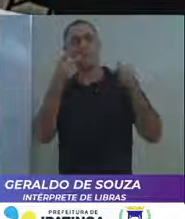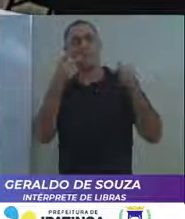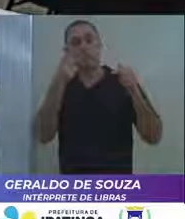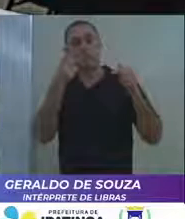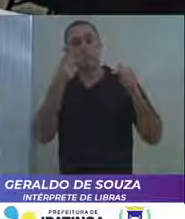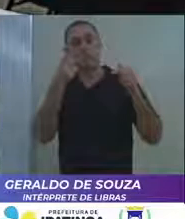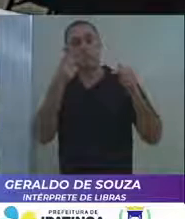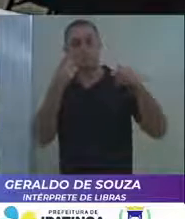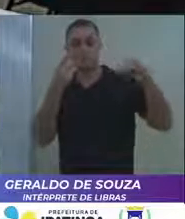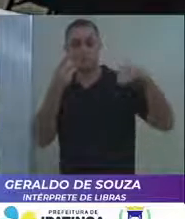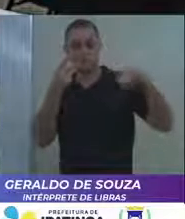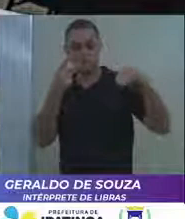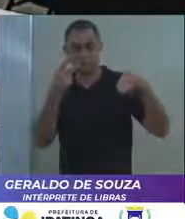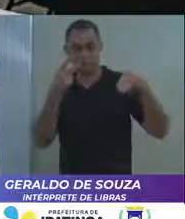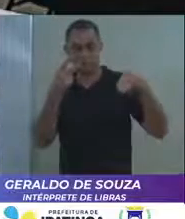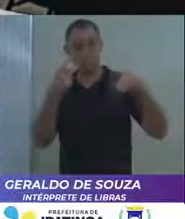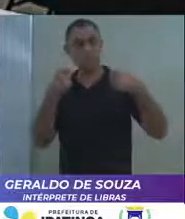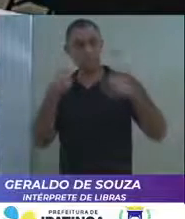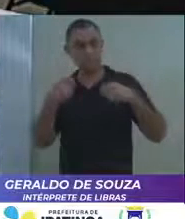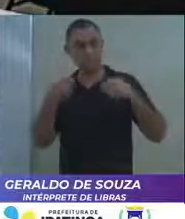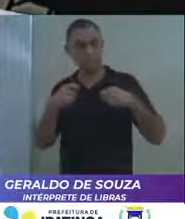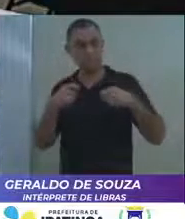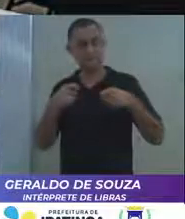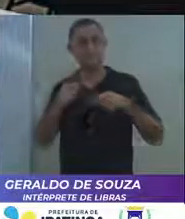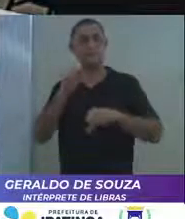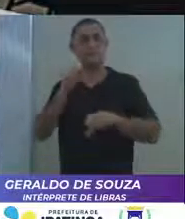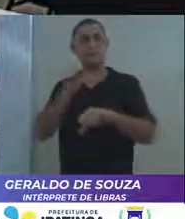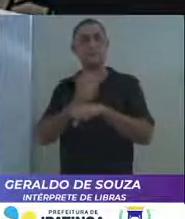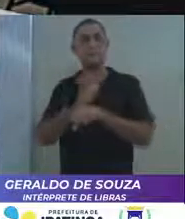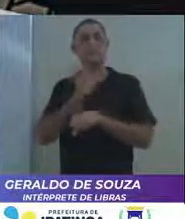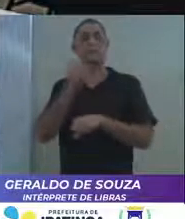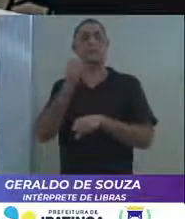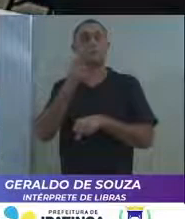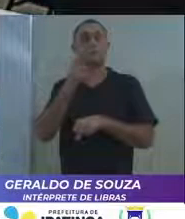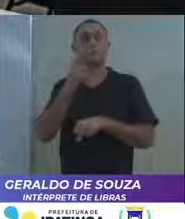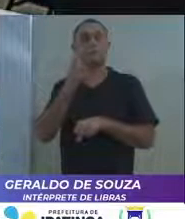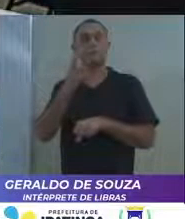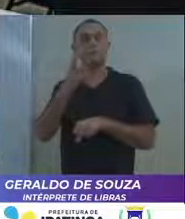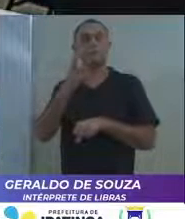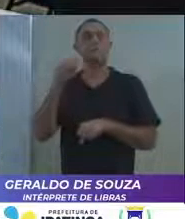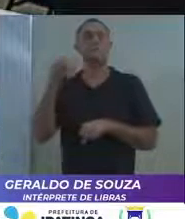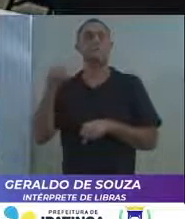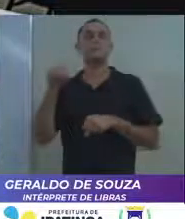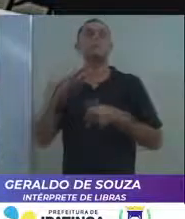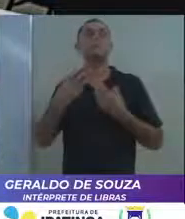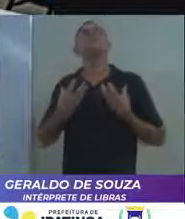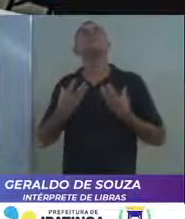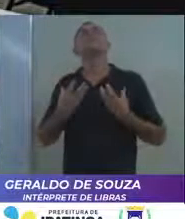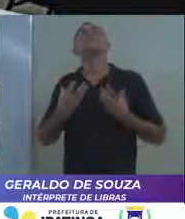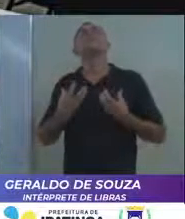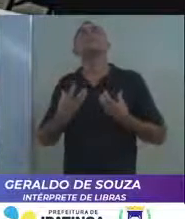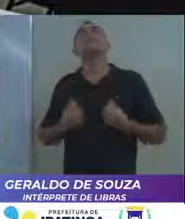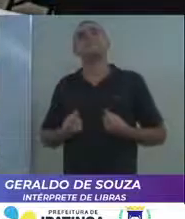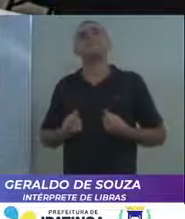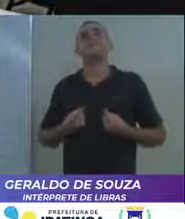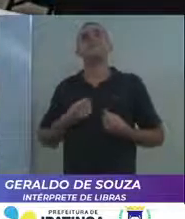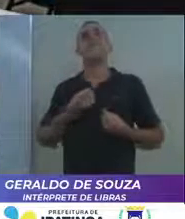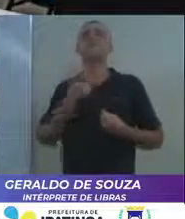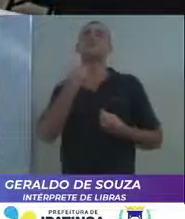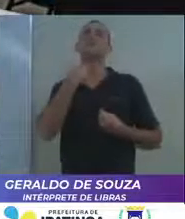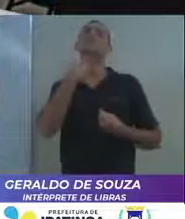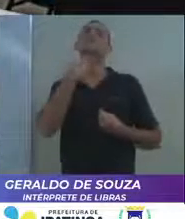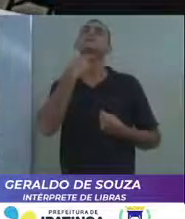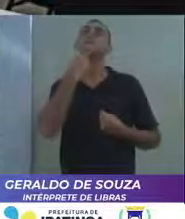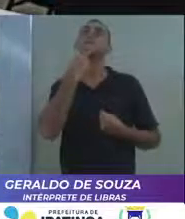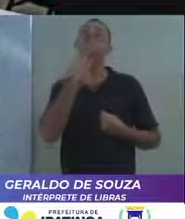minutos de descanso. Então, sugere o aluno fazer uma atividade que ele precisa escrever. Utilizou por mais 7,